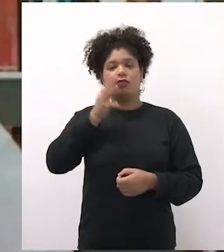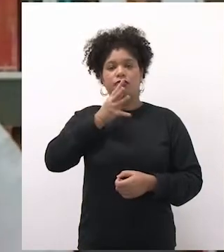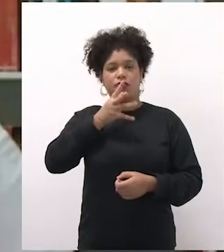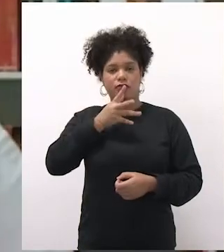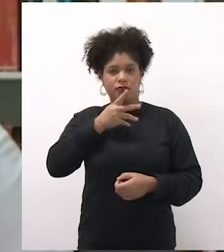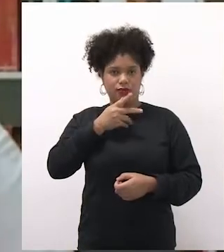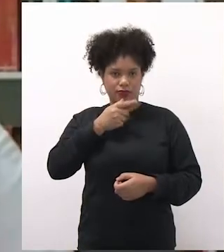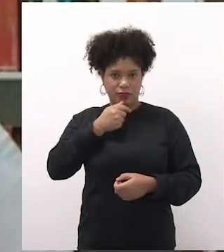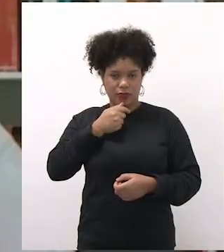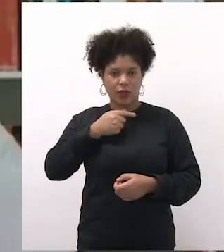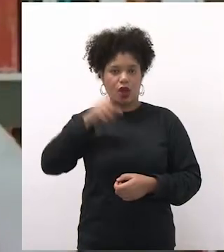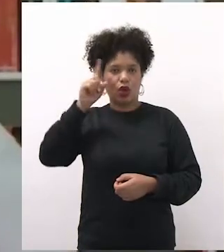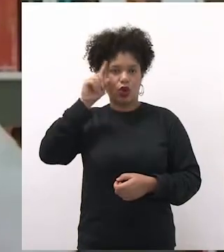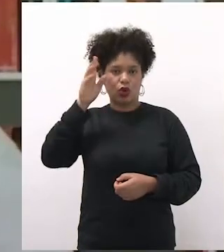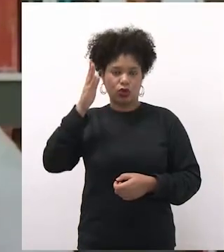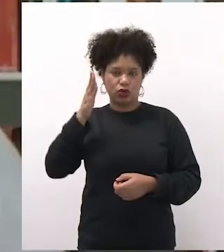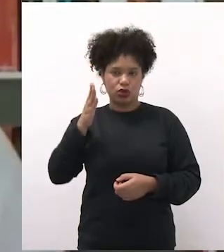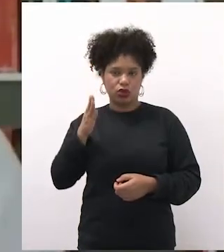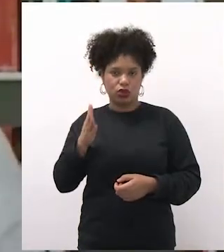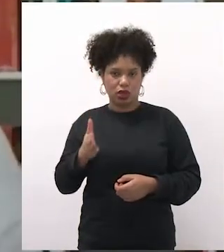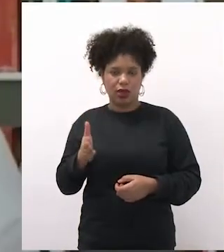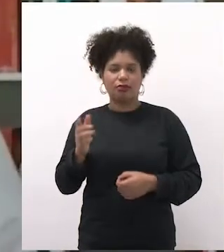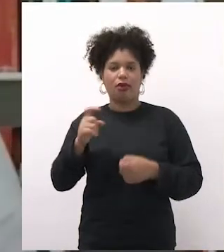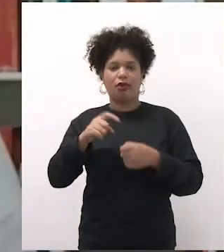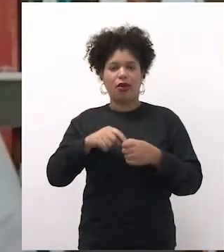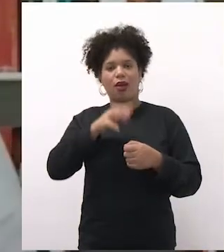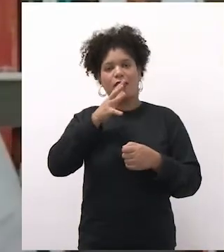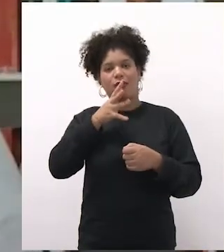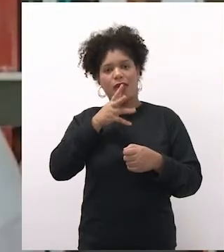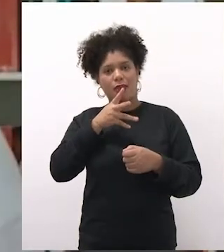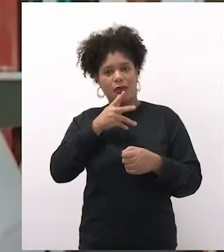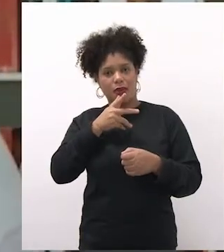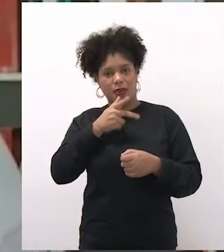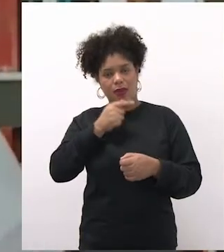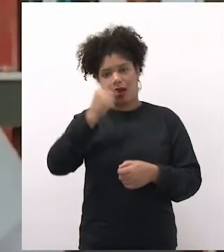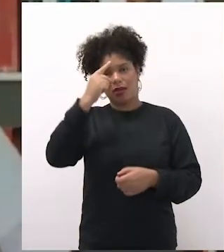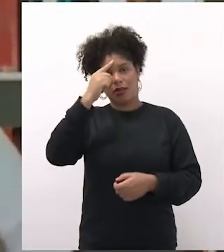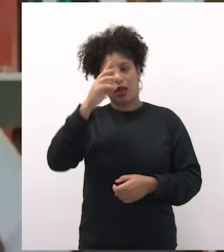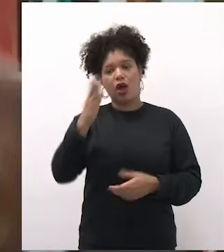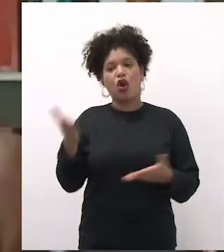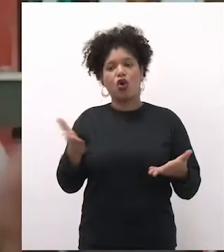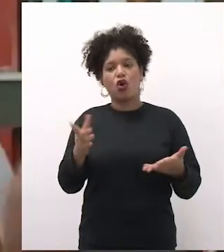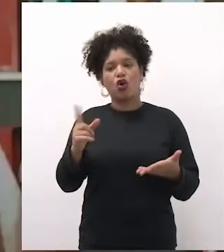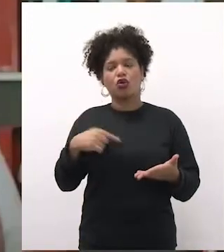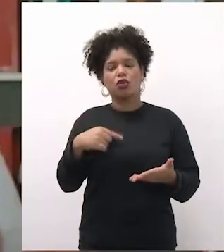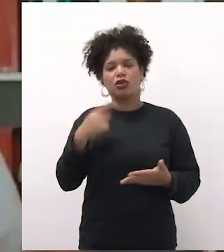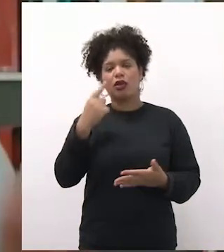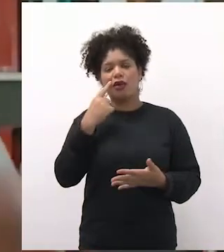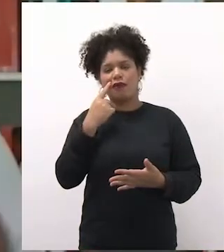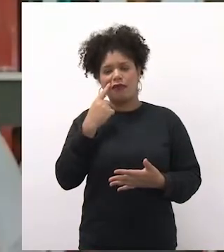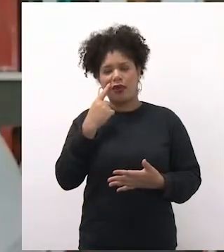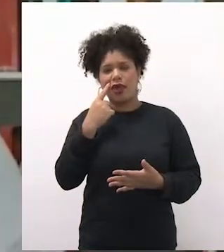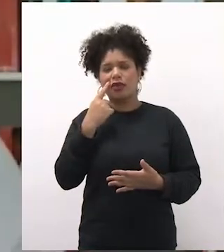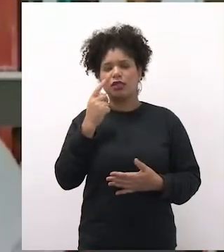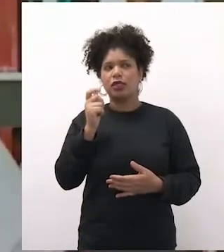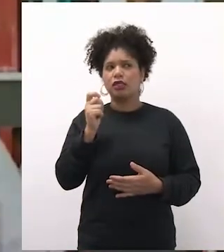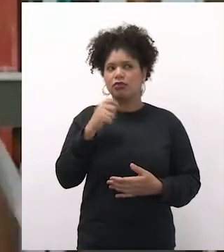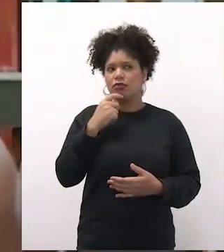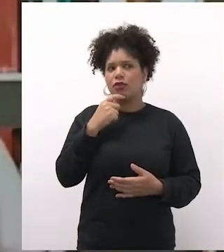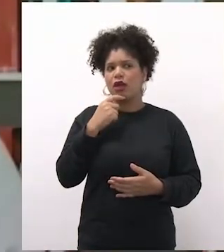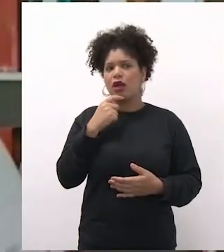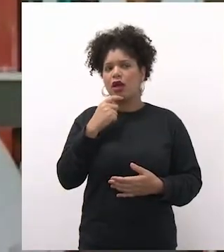rotina está voltando aos poucos, Edivane. Então, a nossa ideia é começar checar direitinho se a gente tem